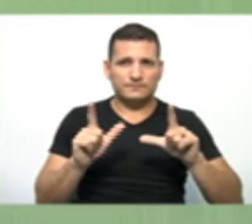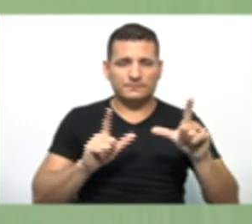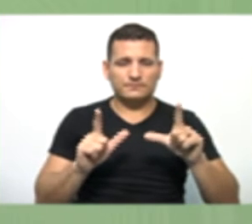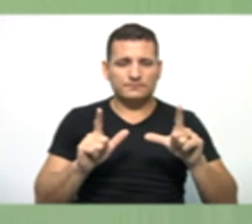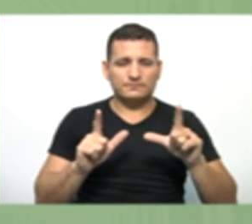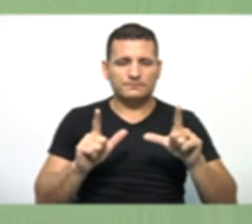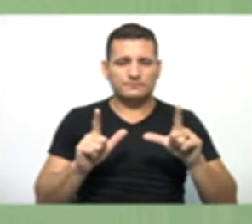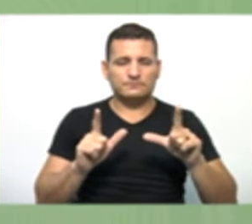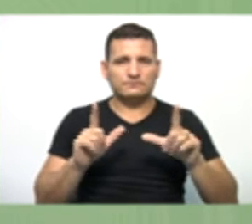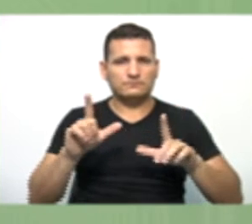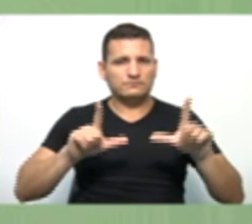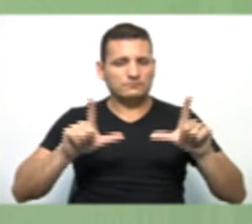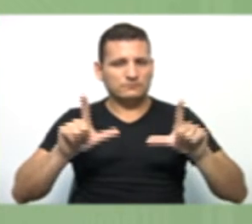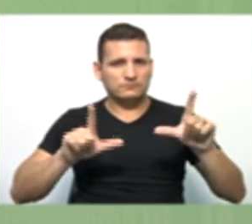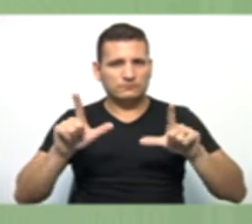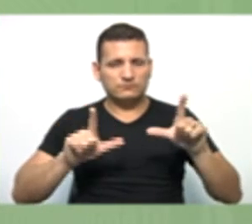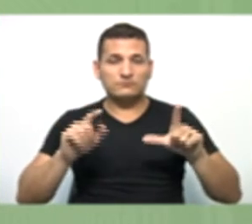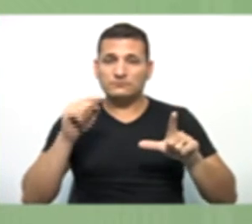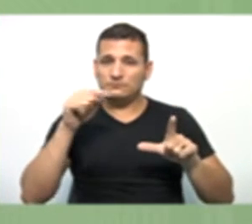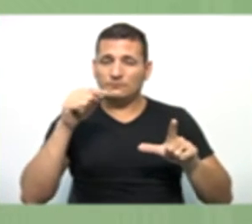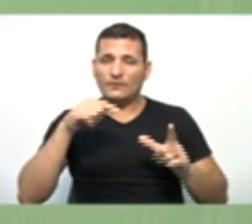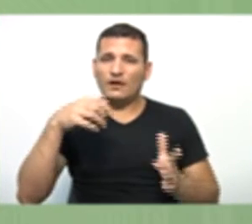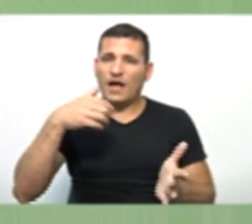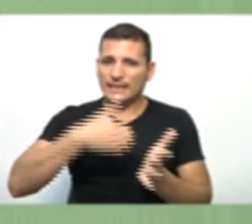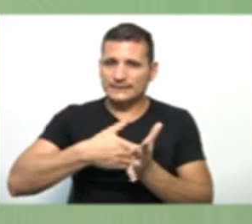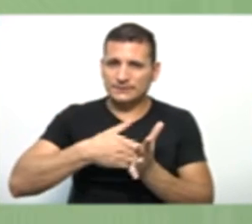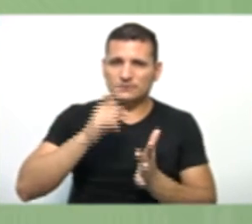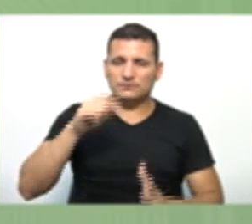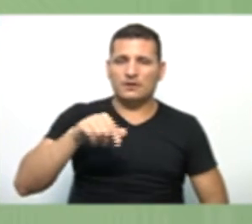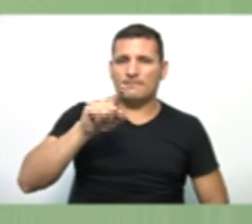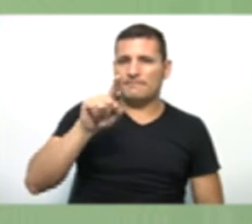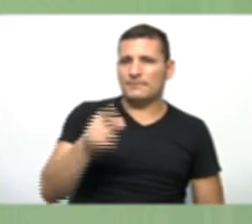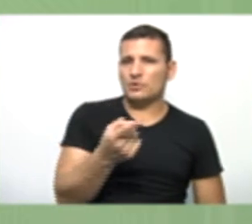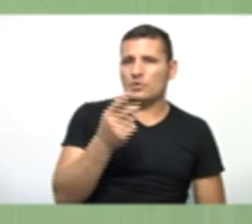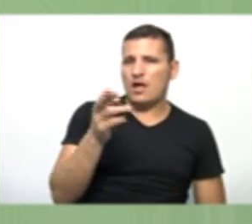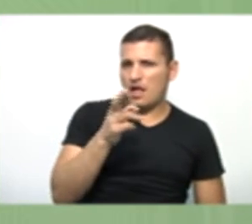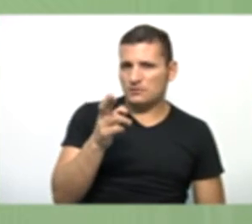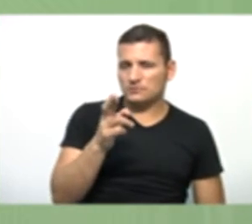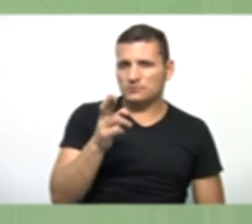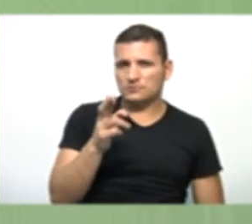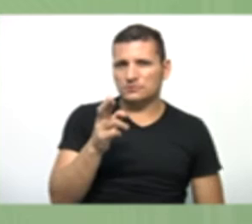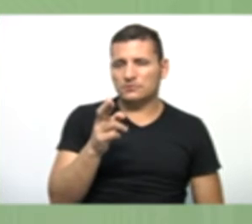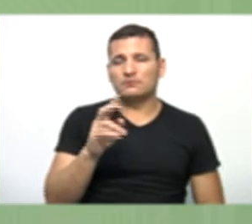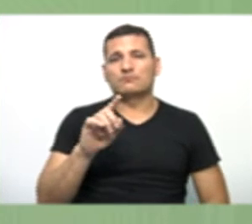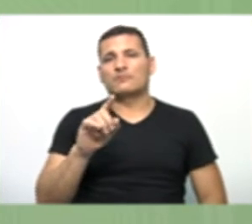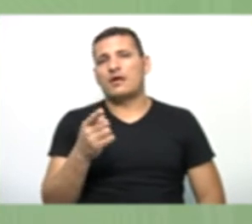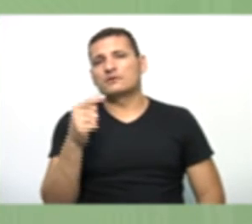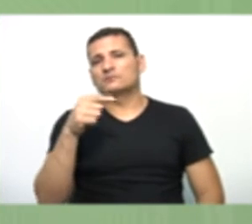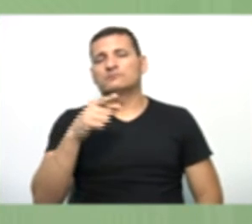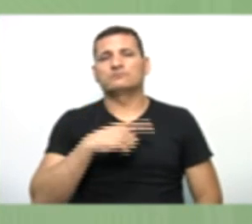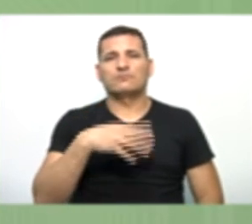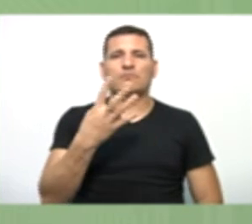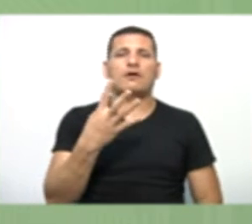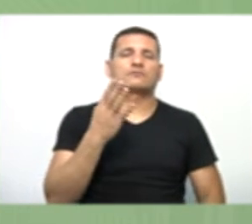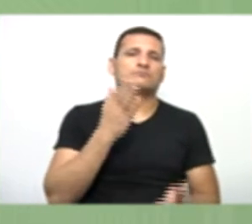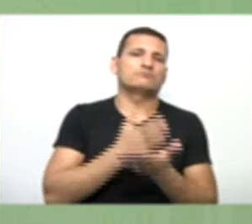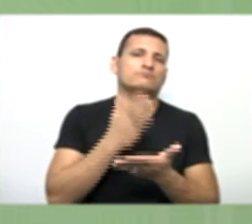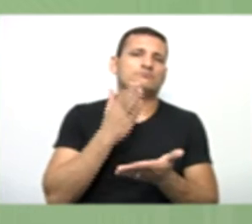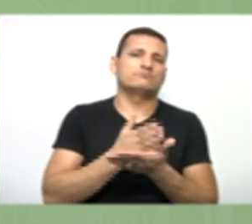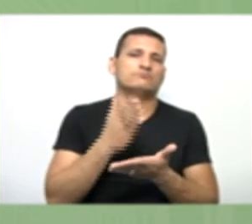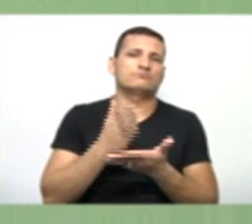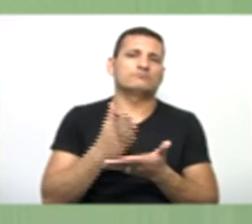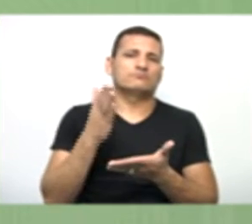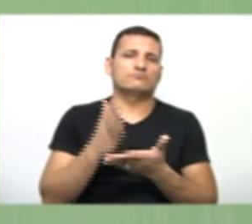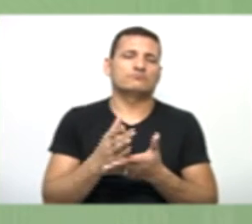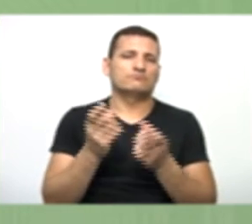cuja a venda dele à vista é R$1.000, foi vendido em 4 prestações